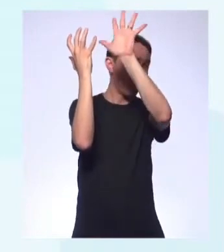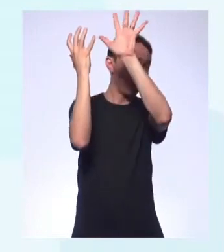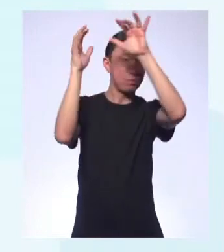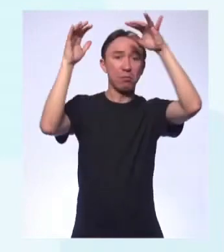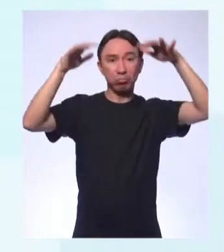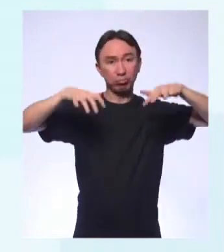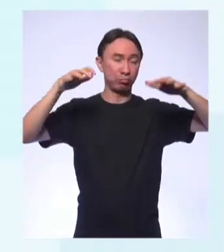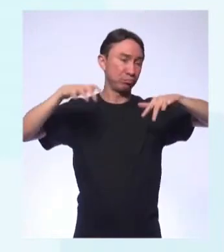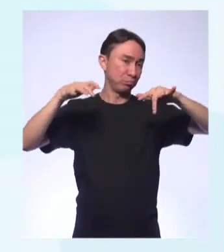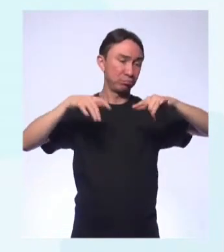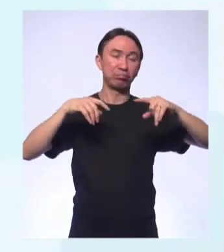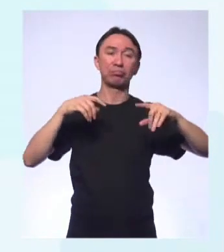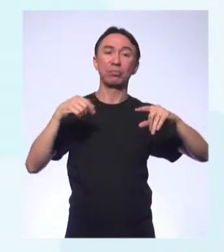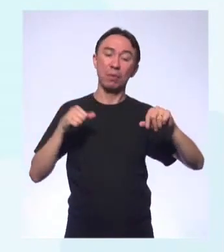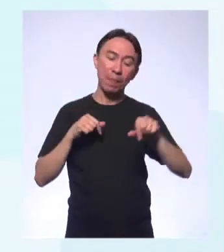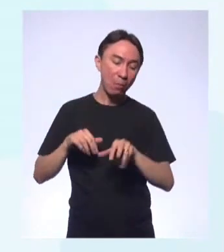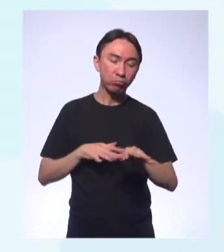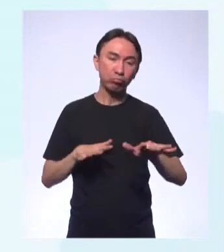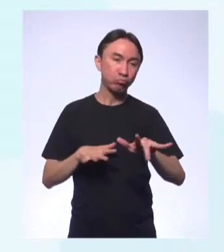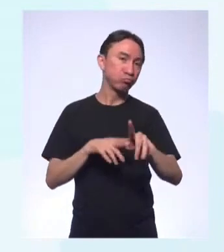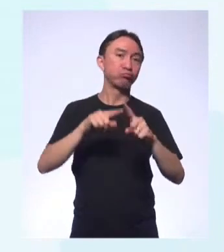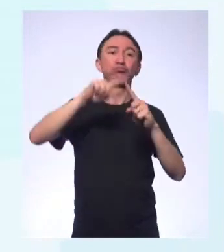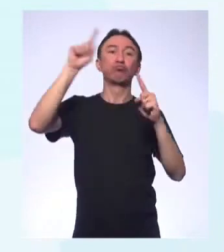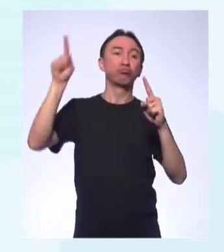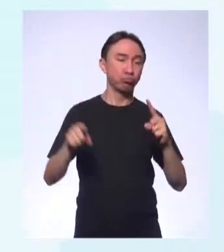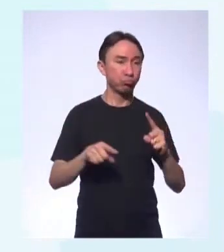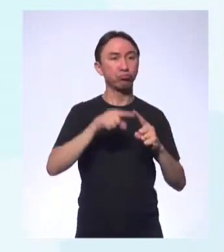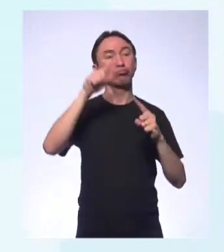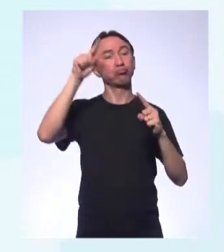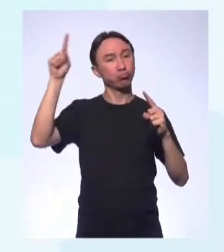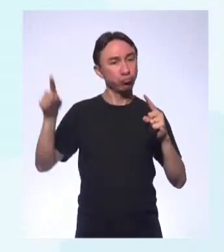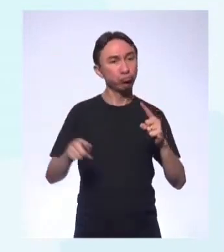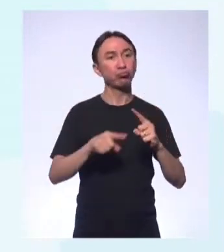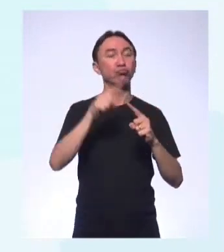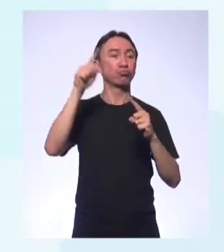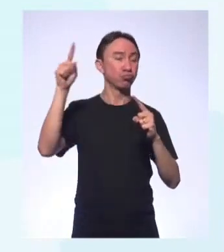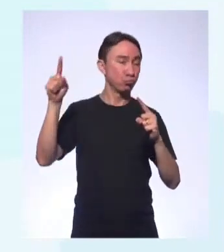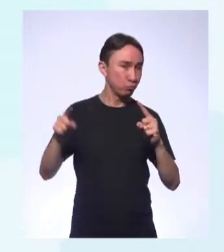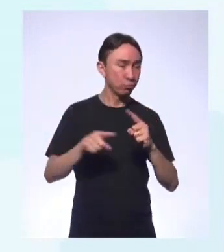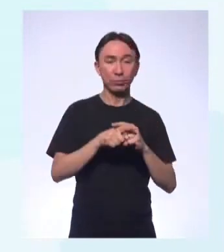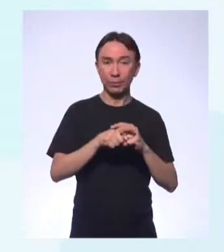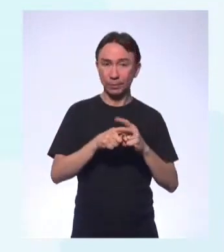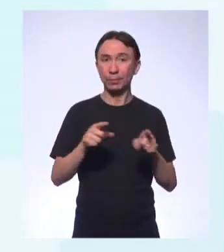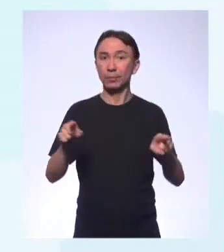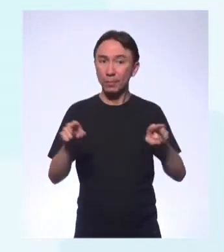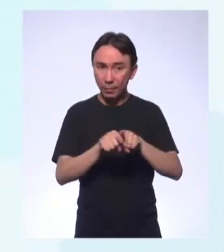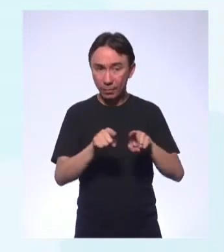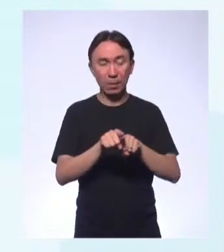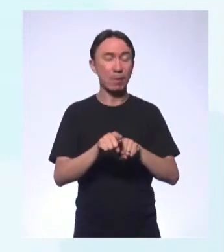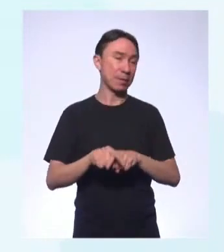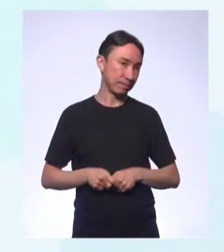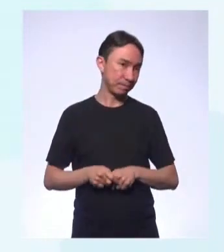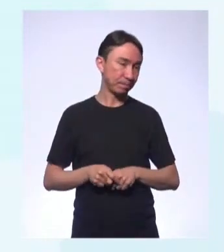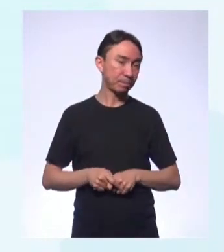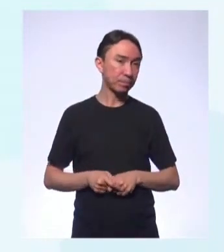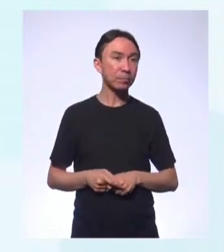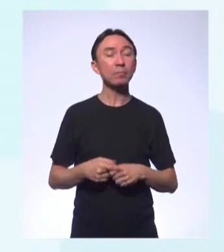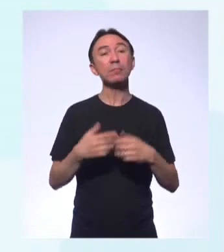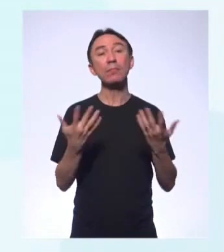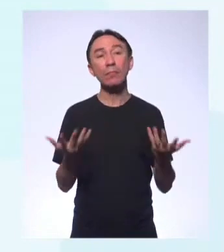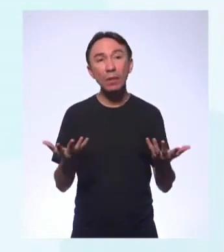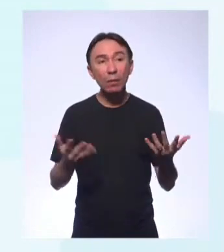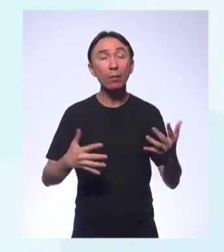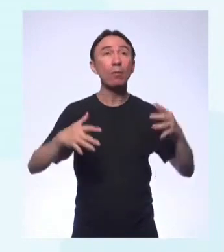diante, vai evaporando, ok? E vai ajudando a formar as nuvens também. E com o passar do tempo ocorre